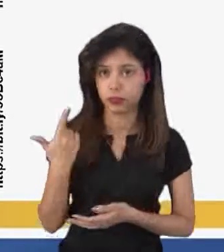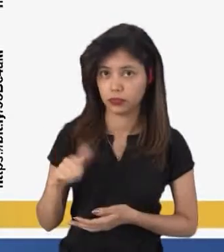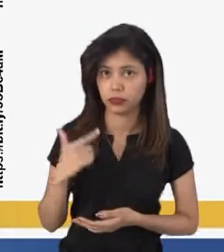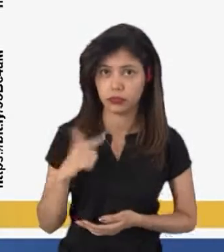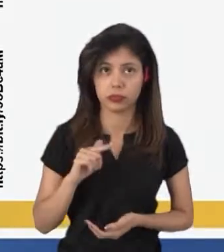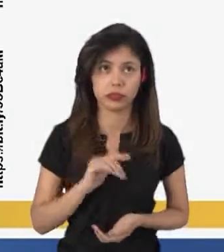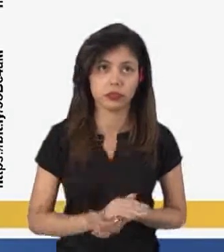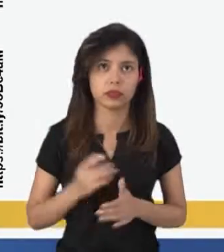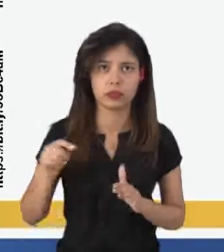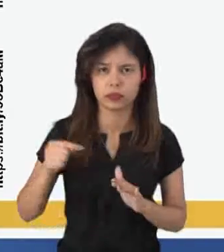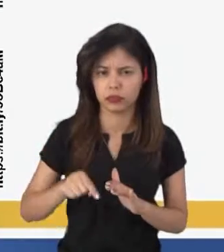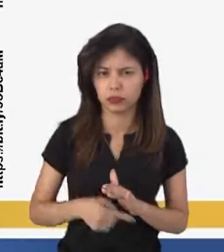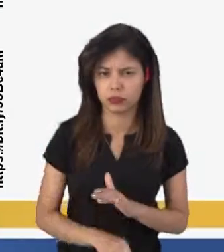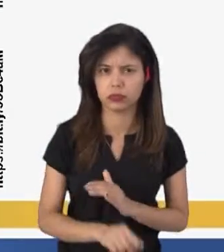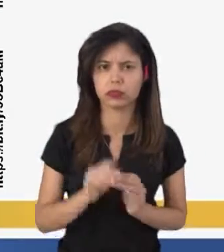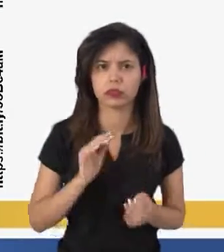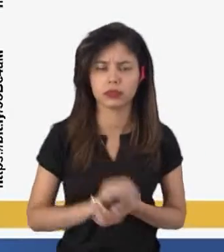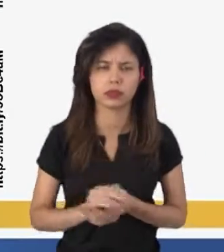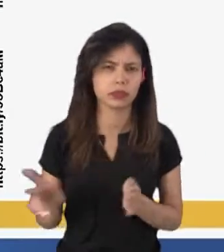tem fundo